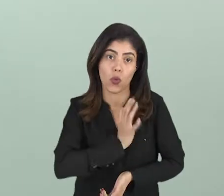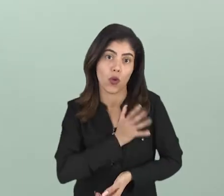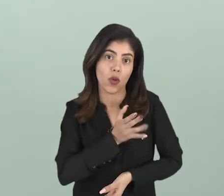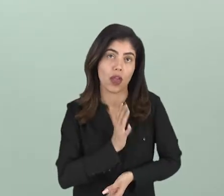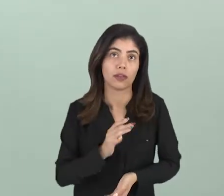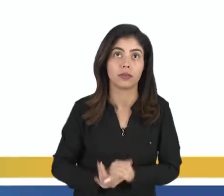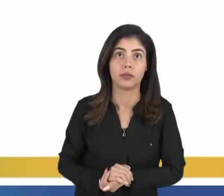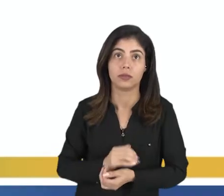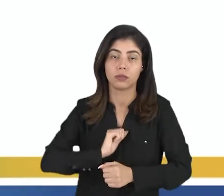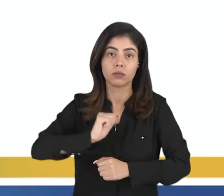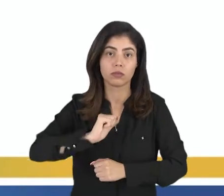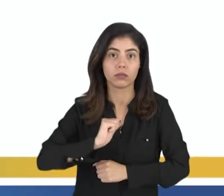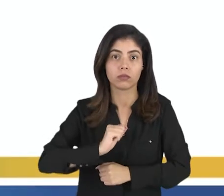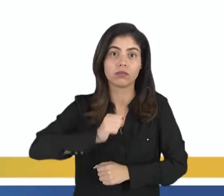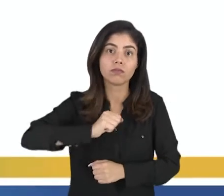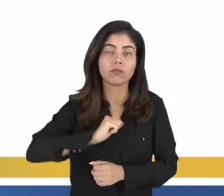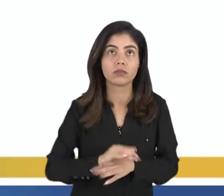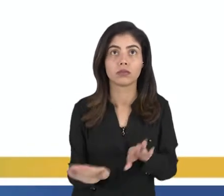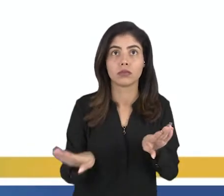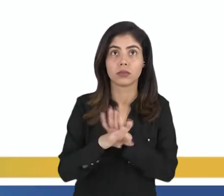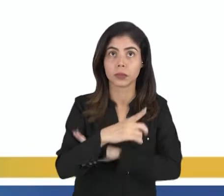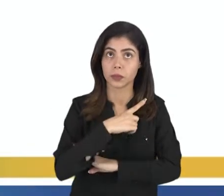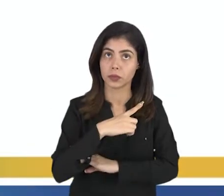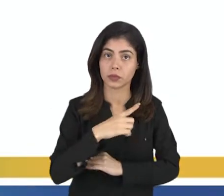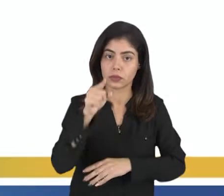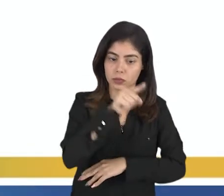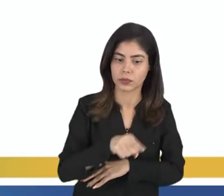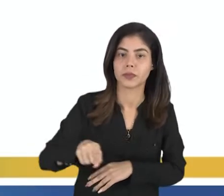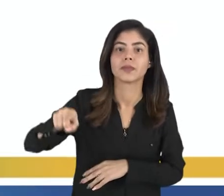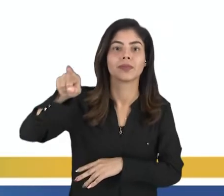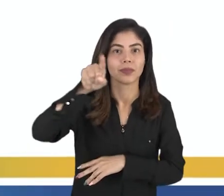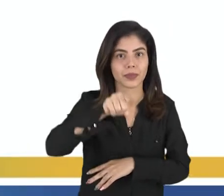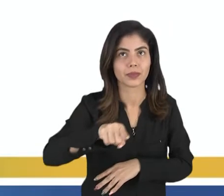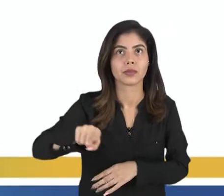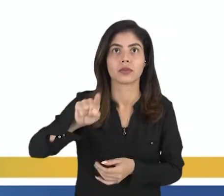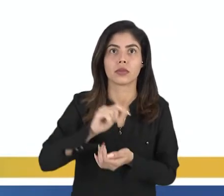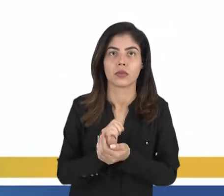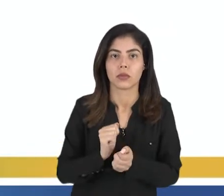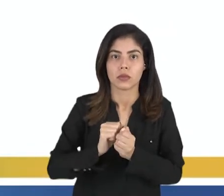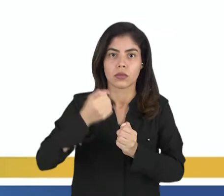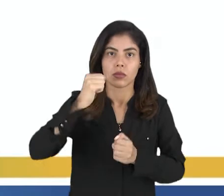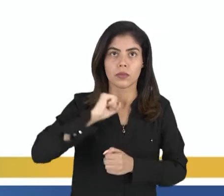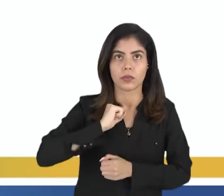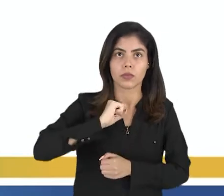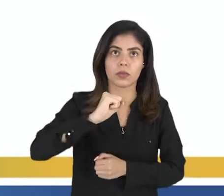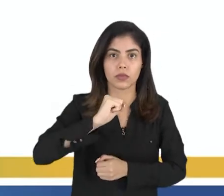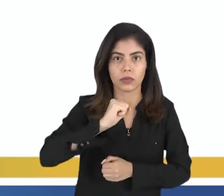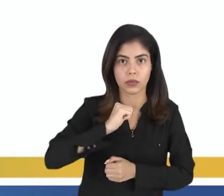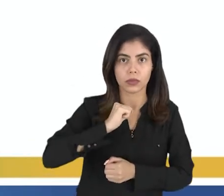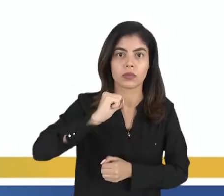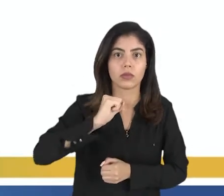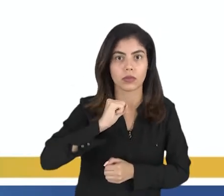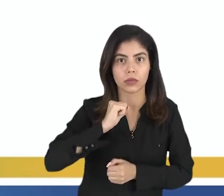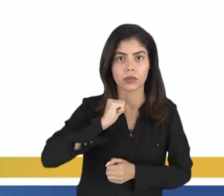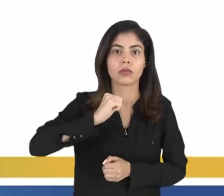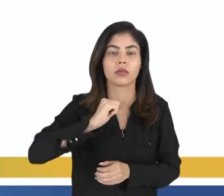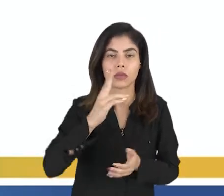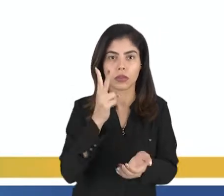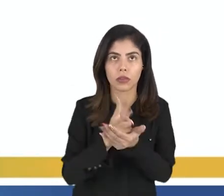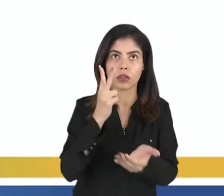O coração ele bombeia o sangue graças a um ciclo, né, de contração e relaxamento. Esse ciclo